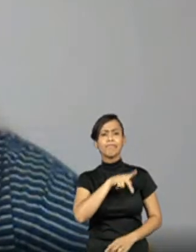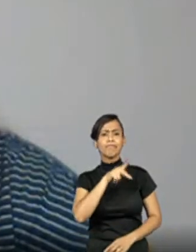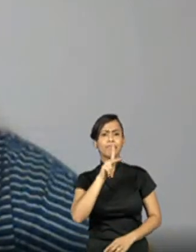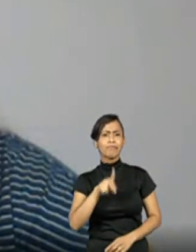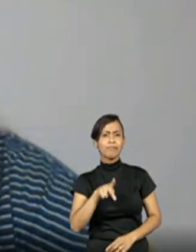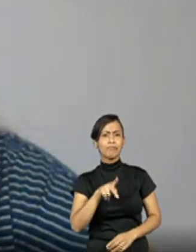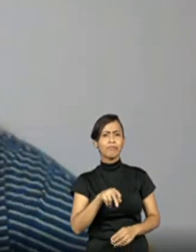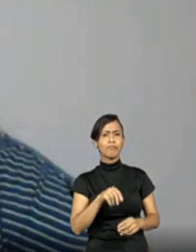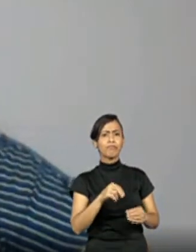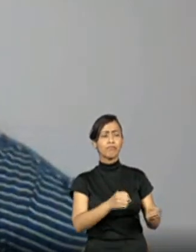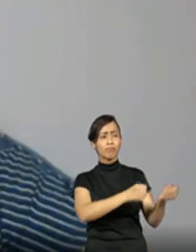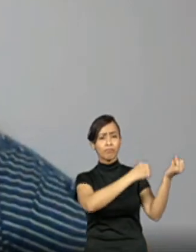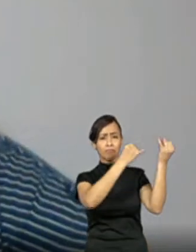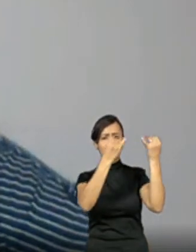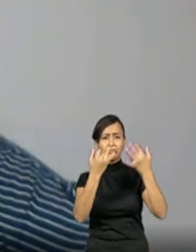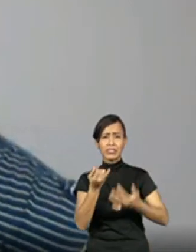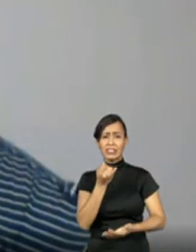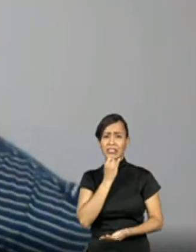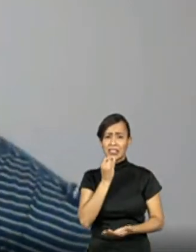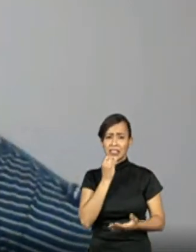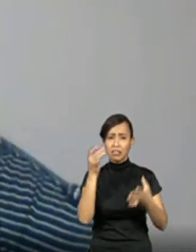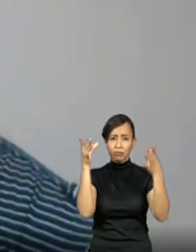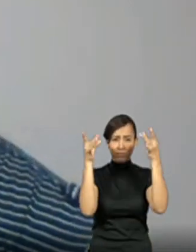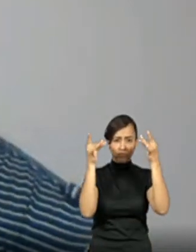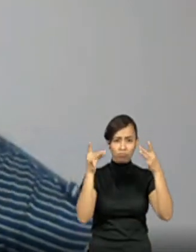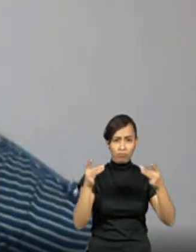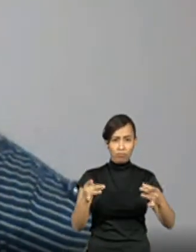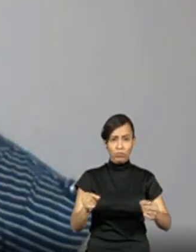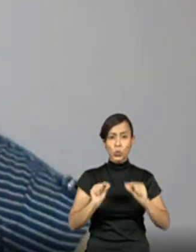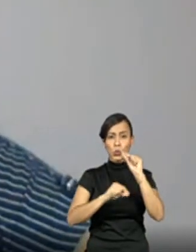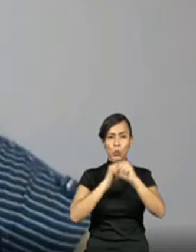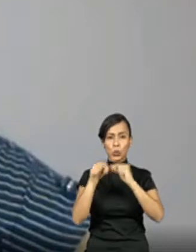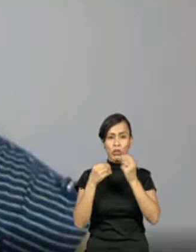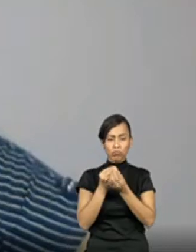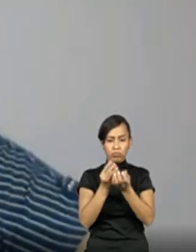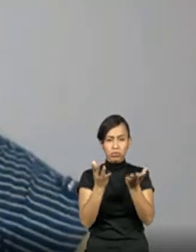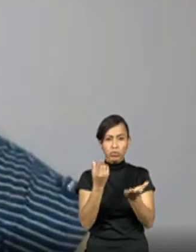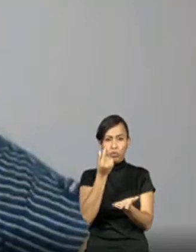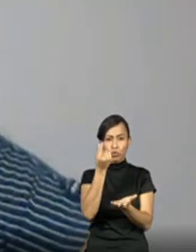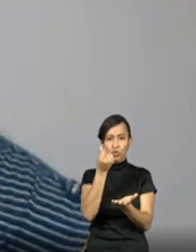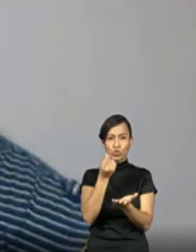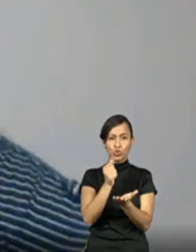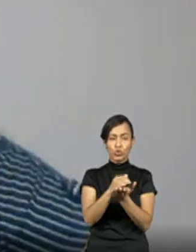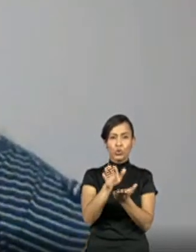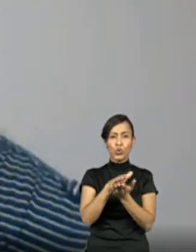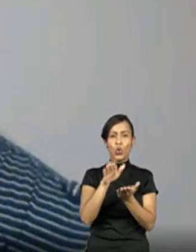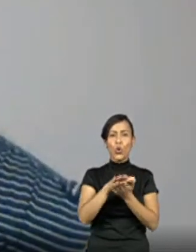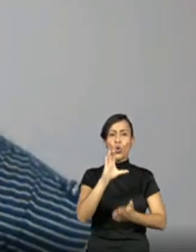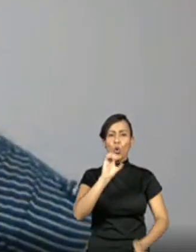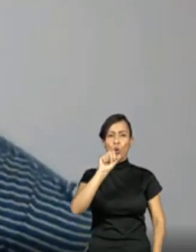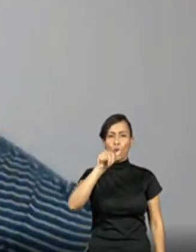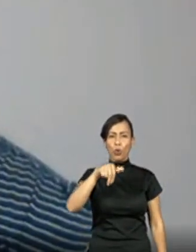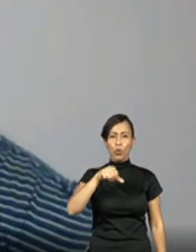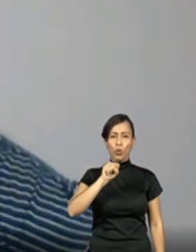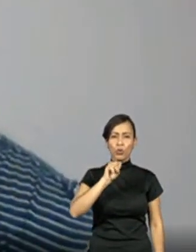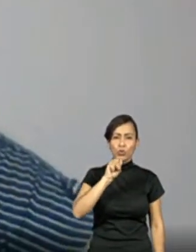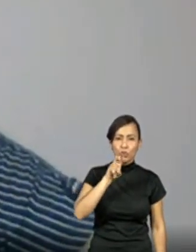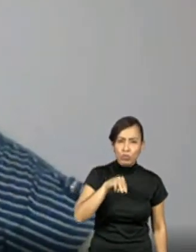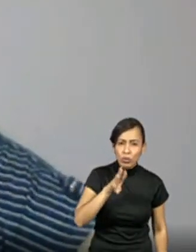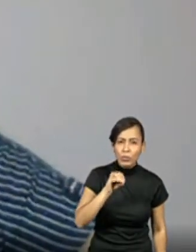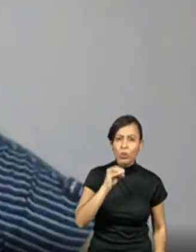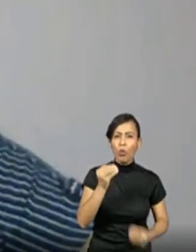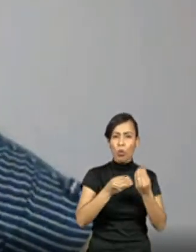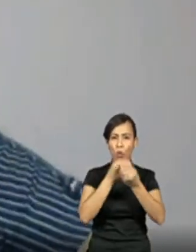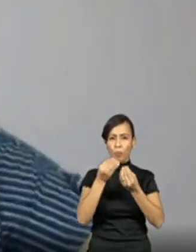Você pode dar um exemplo mais explicado de distribuição de Poisson? Então, Jéssica, a distribuição de Poisson, ela